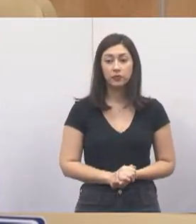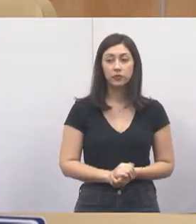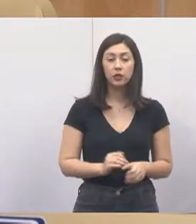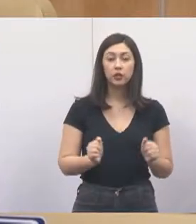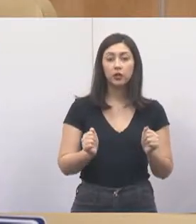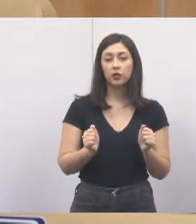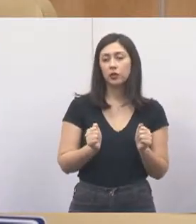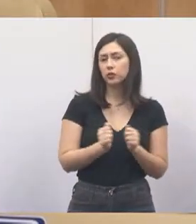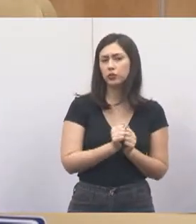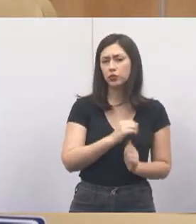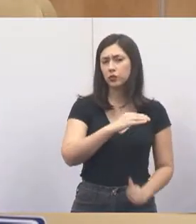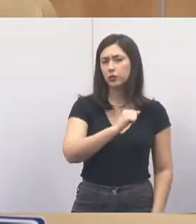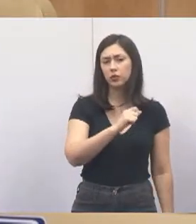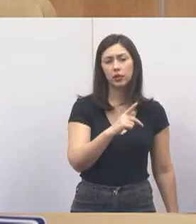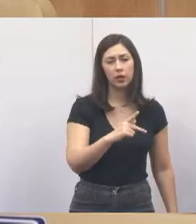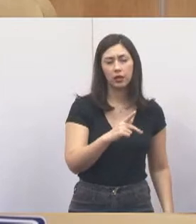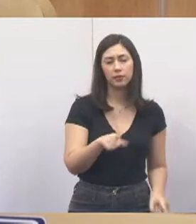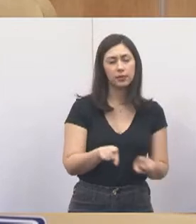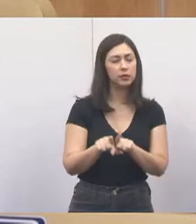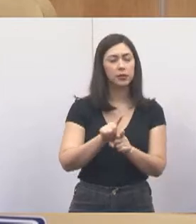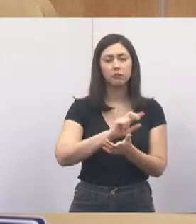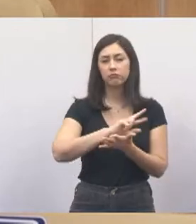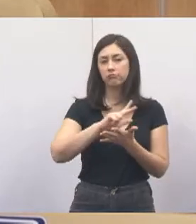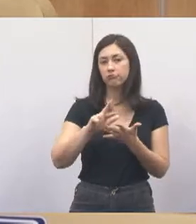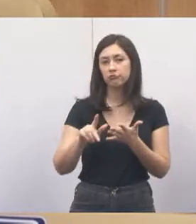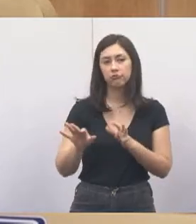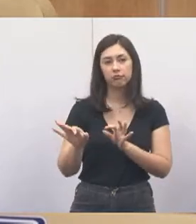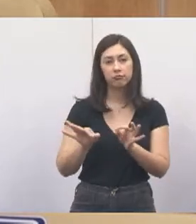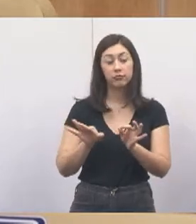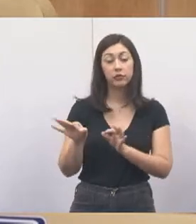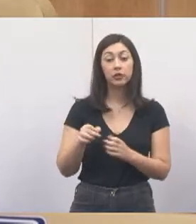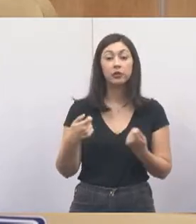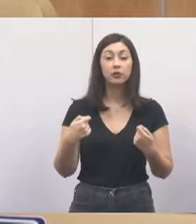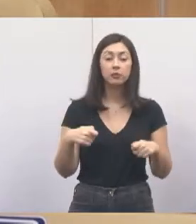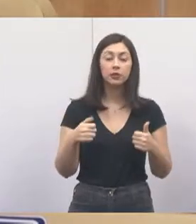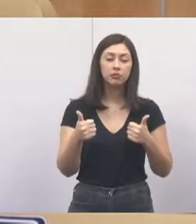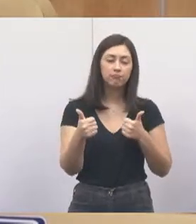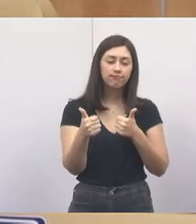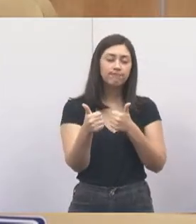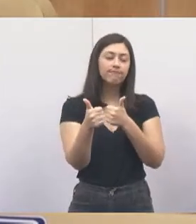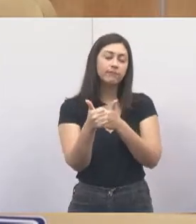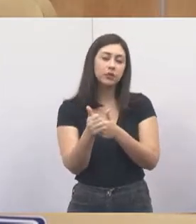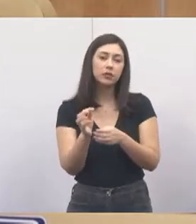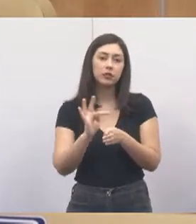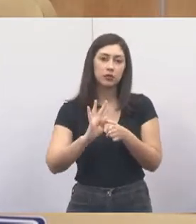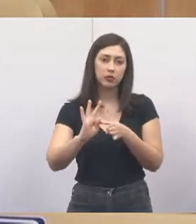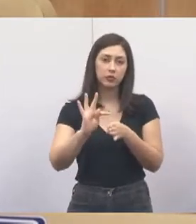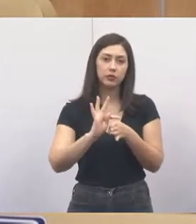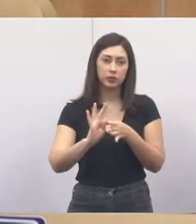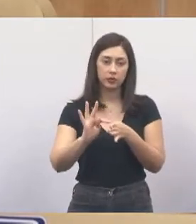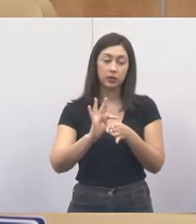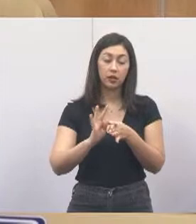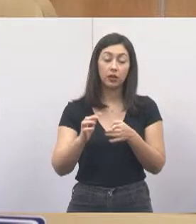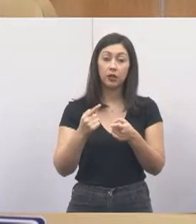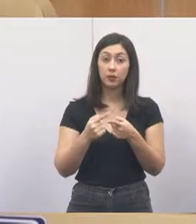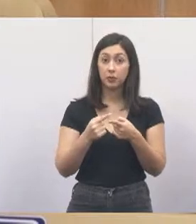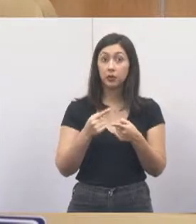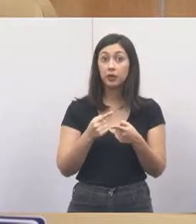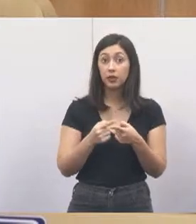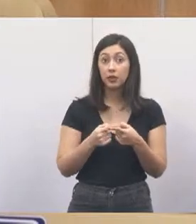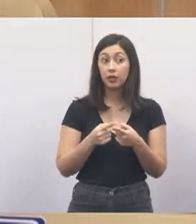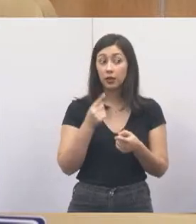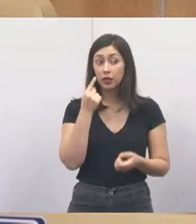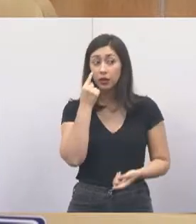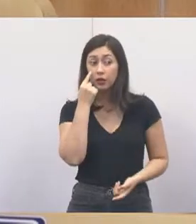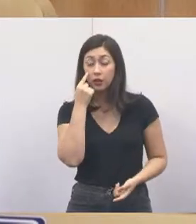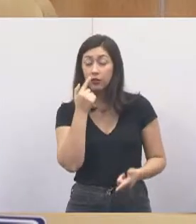através dos CAPs, através de outros projetos que nós temos, tem que se aproximar do Conselho, porque eles convivem com esses